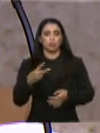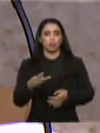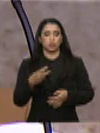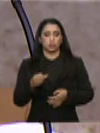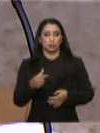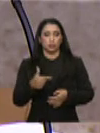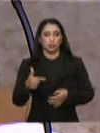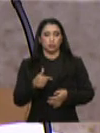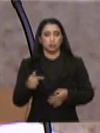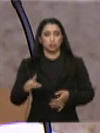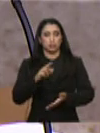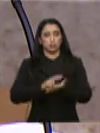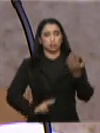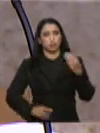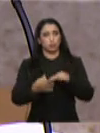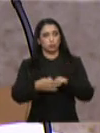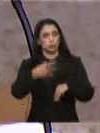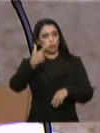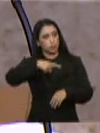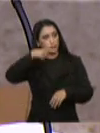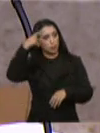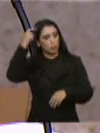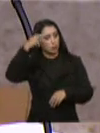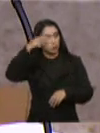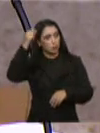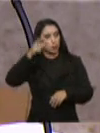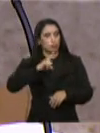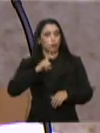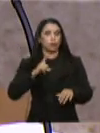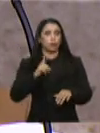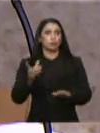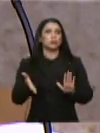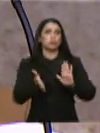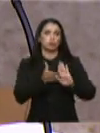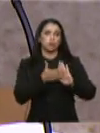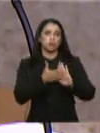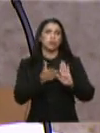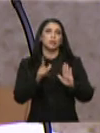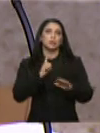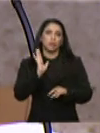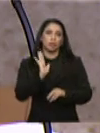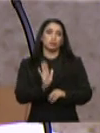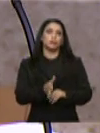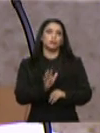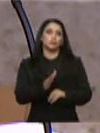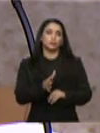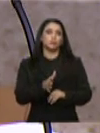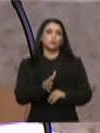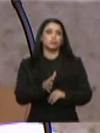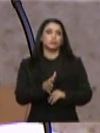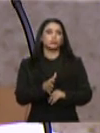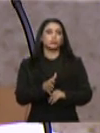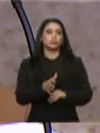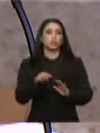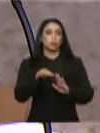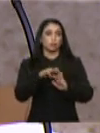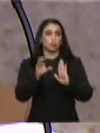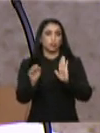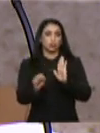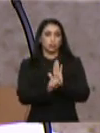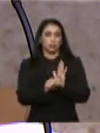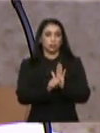955.227, sob a relatoria do ministro Luiz Roberto Barroso, interposto também, como já referi, em sede de mandado de